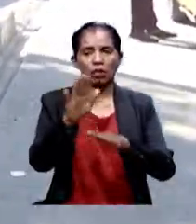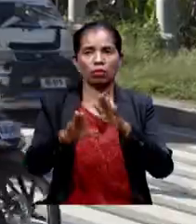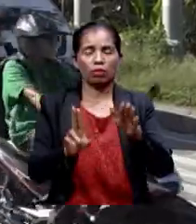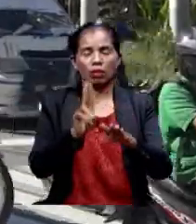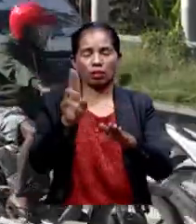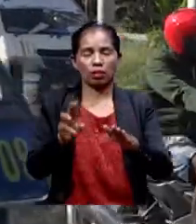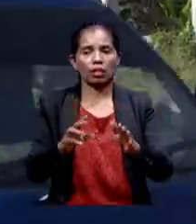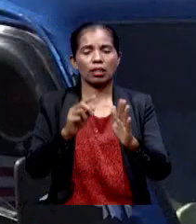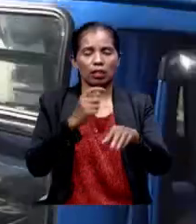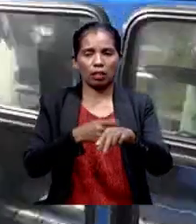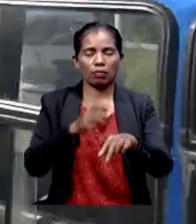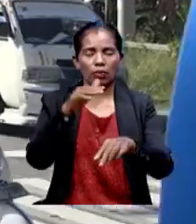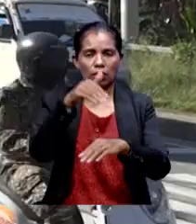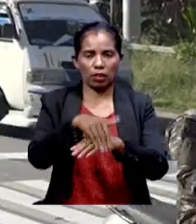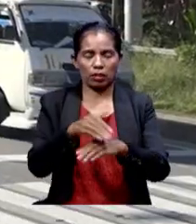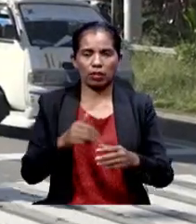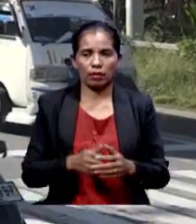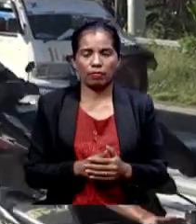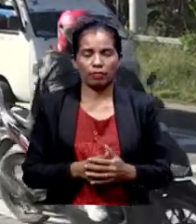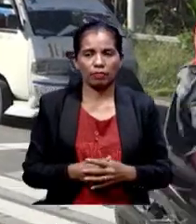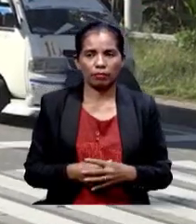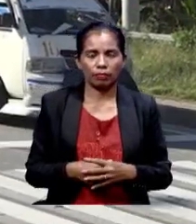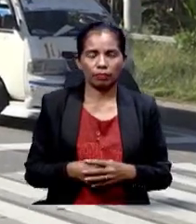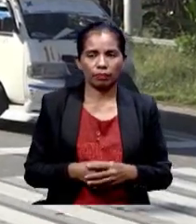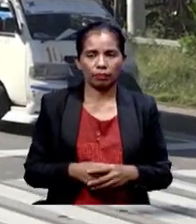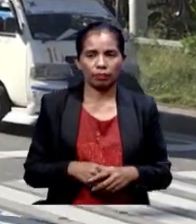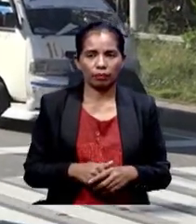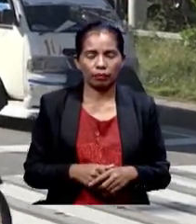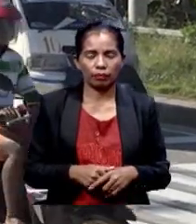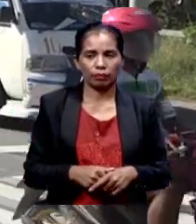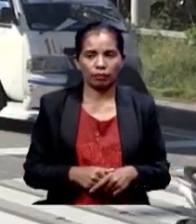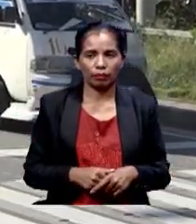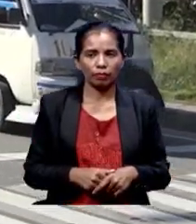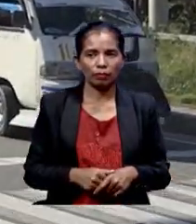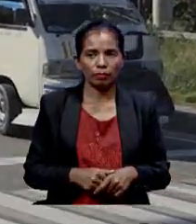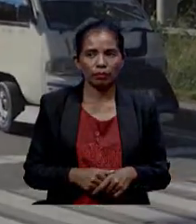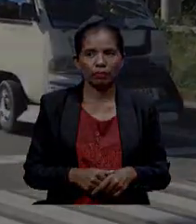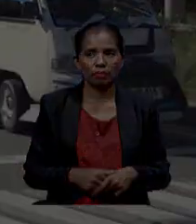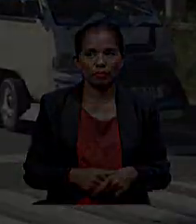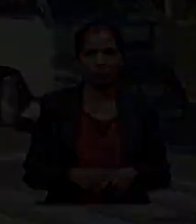evita engarrafamento e a capital dili. Felicitas Borges, Juvial da Costa, GMN.